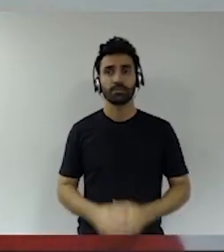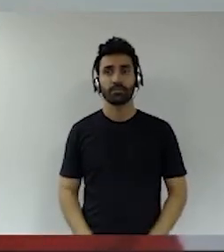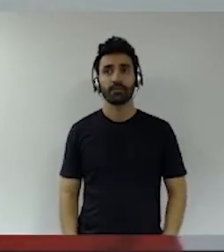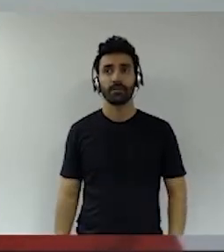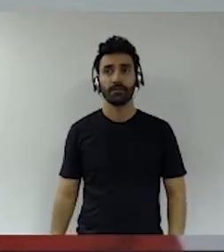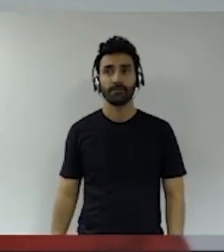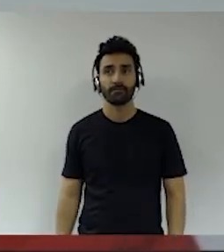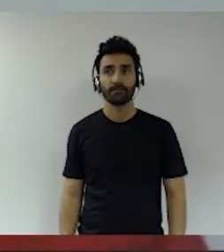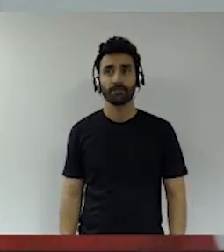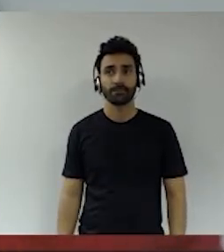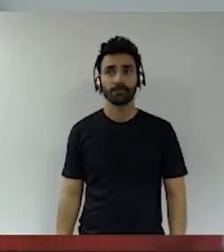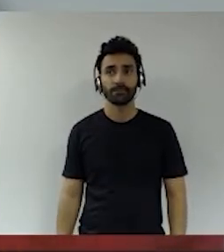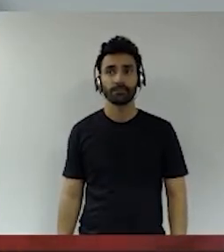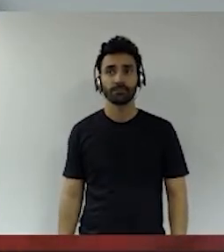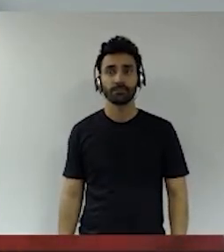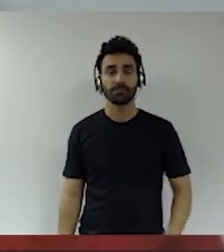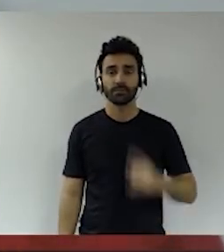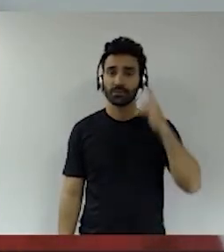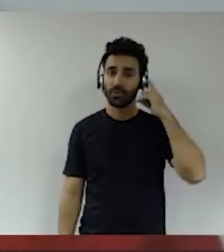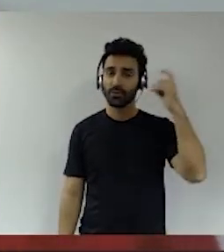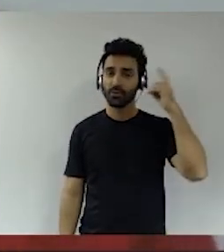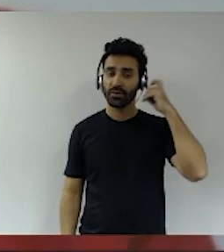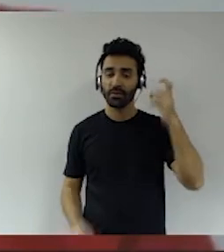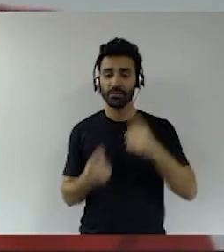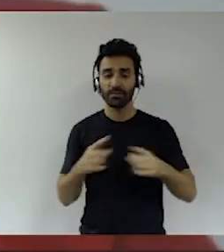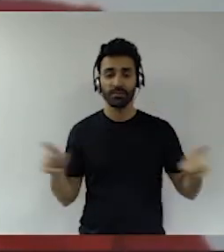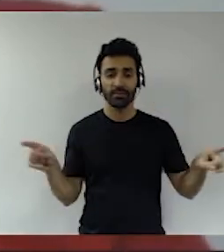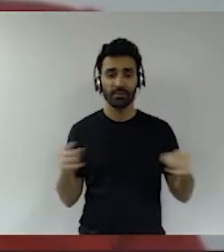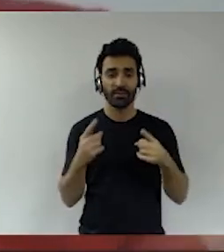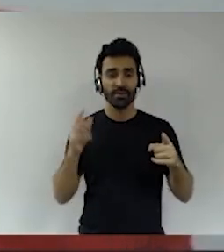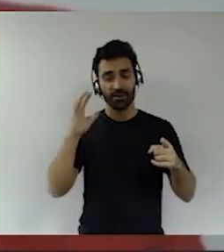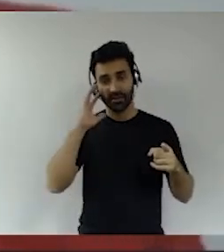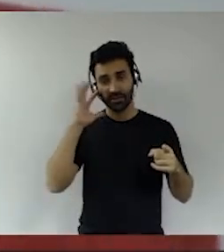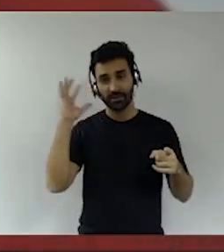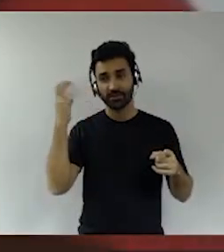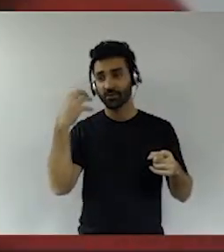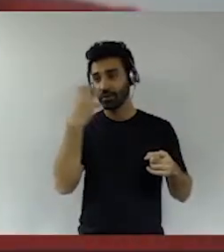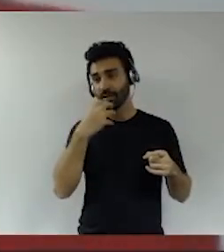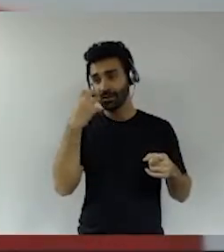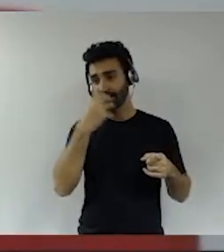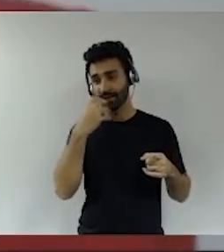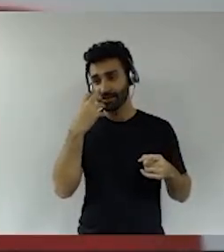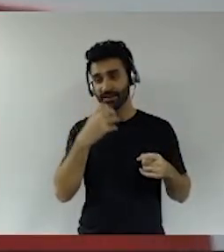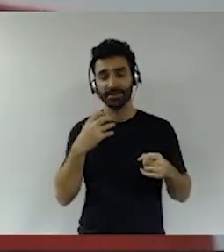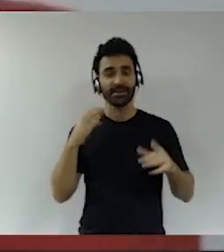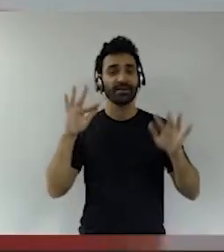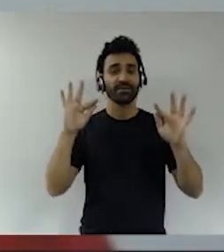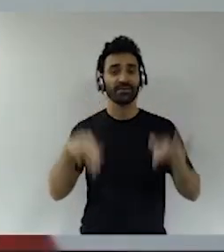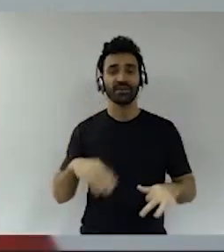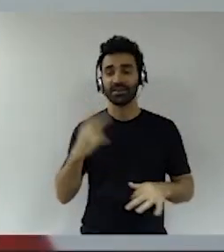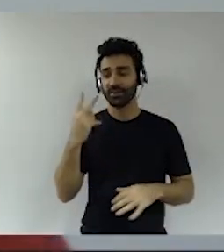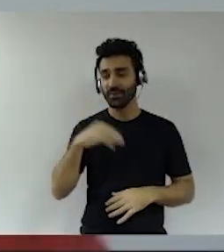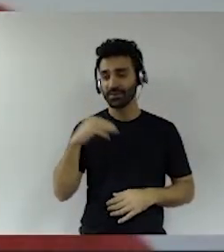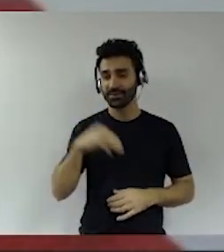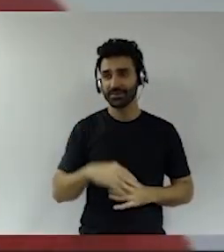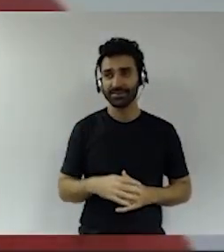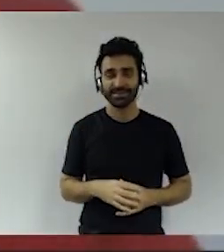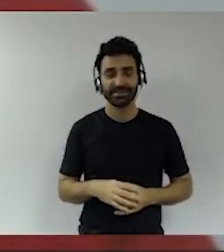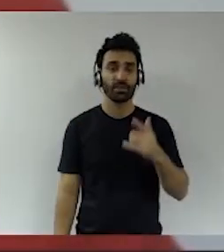Aqui está dando problema, meu relógio que resolveu cantar, terminou seus 2 minutos.